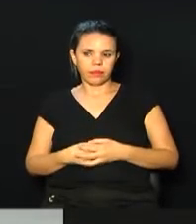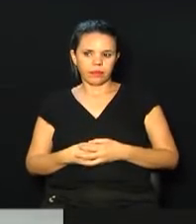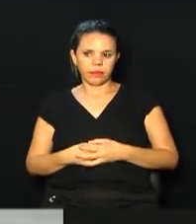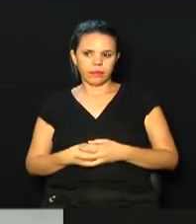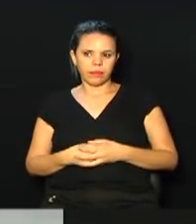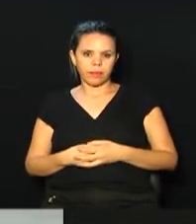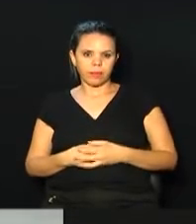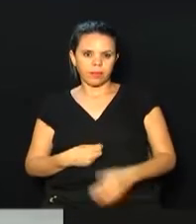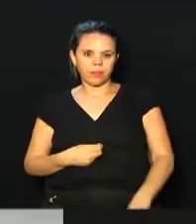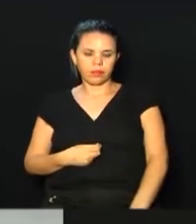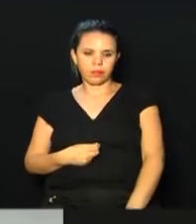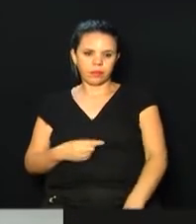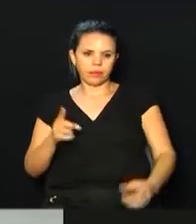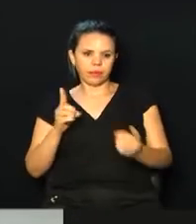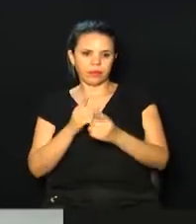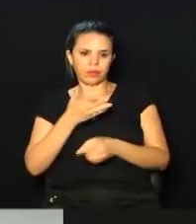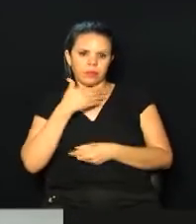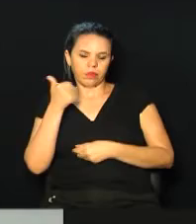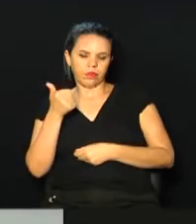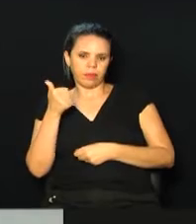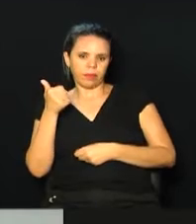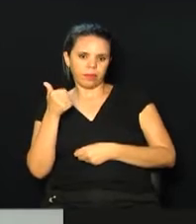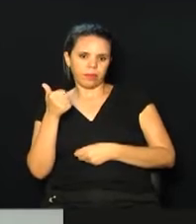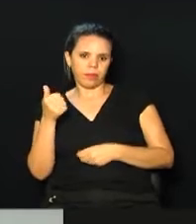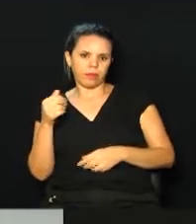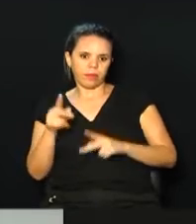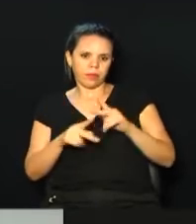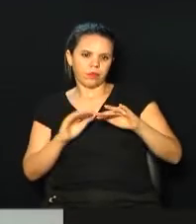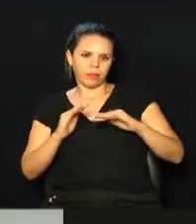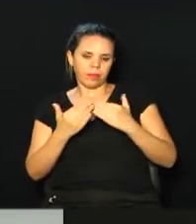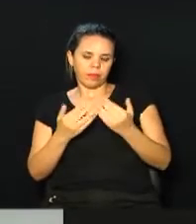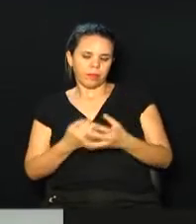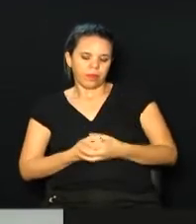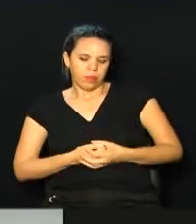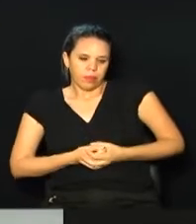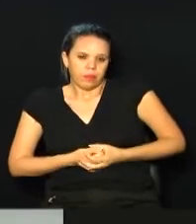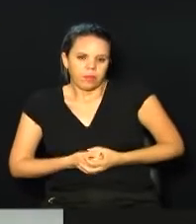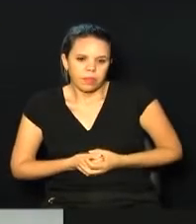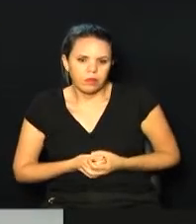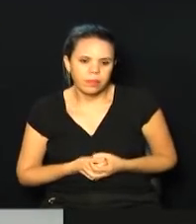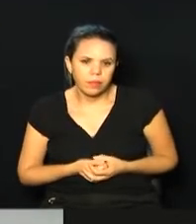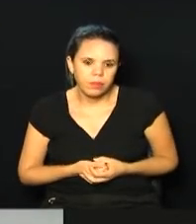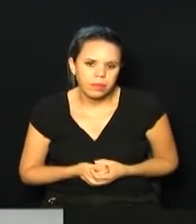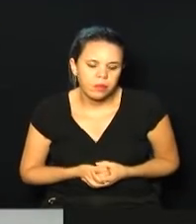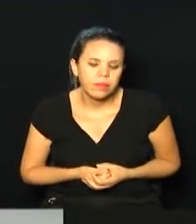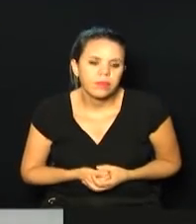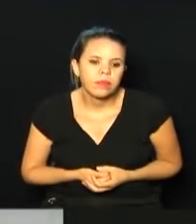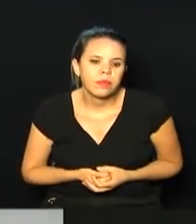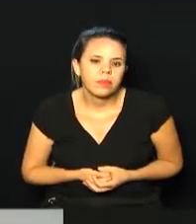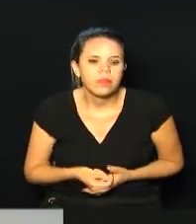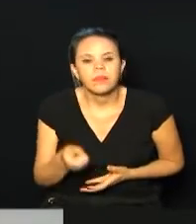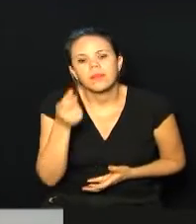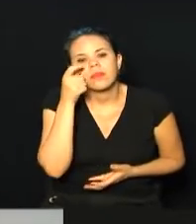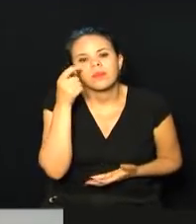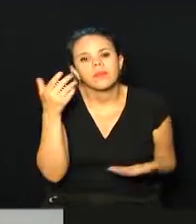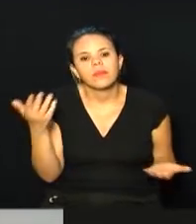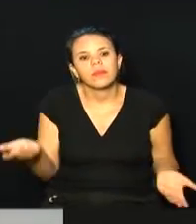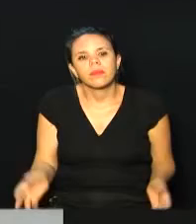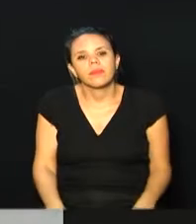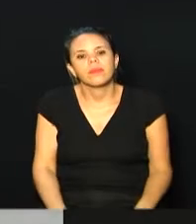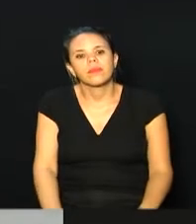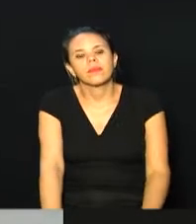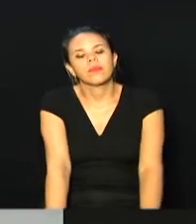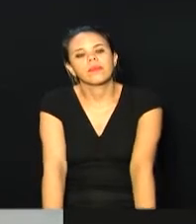para atender melhor a comunidade. Agora, o que nós vemos